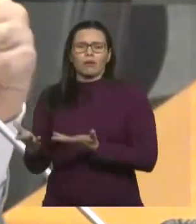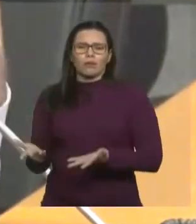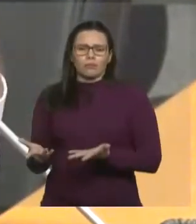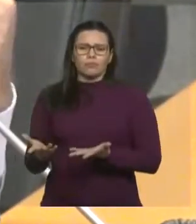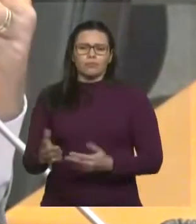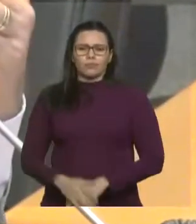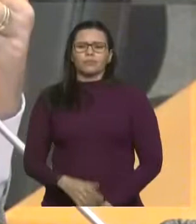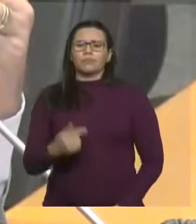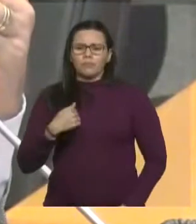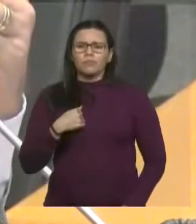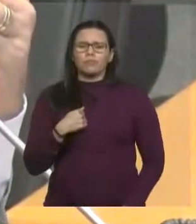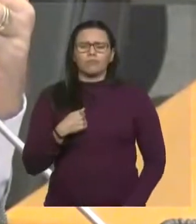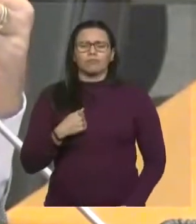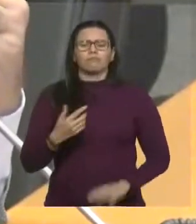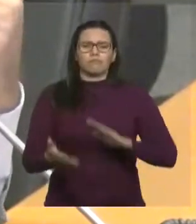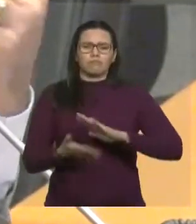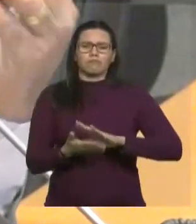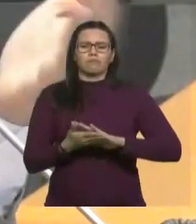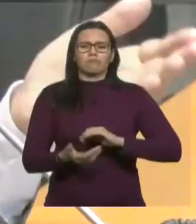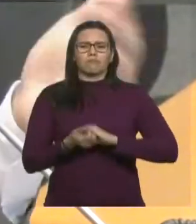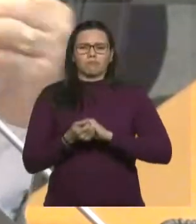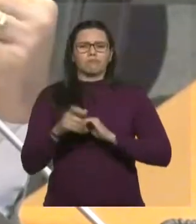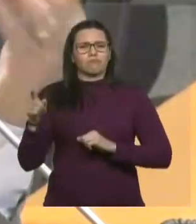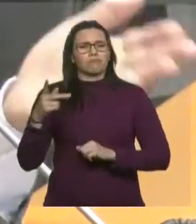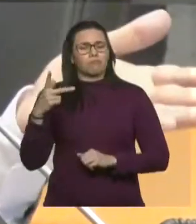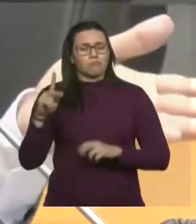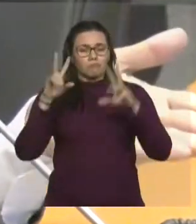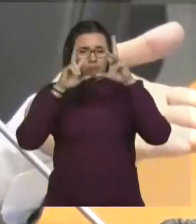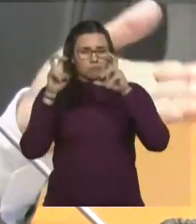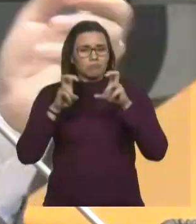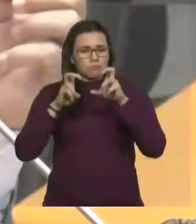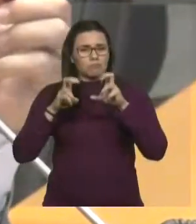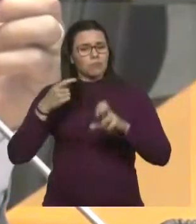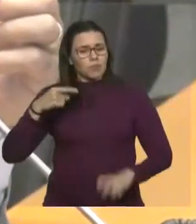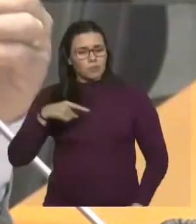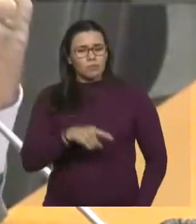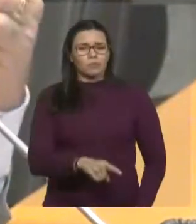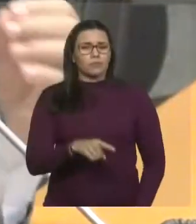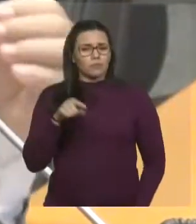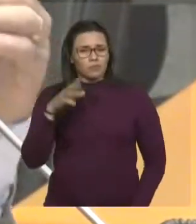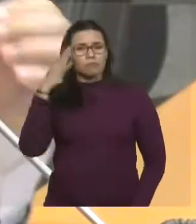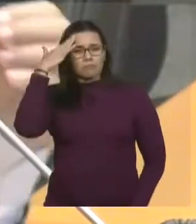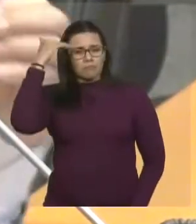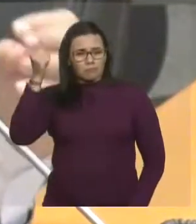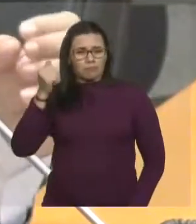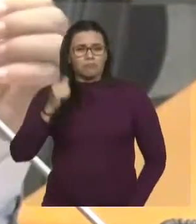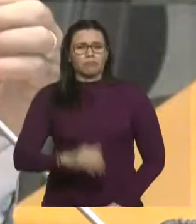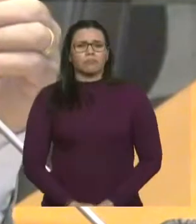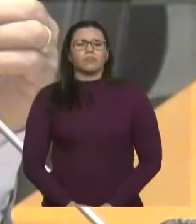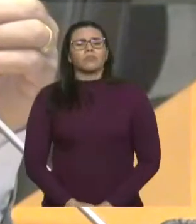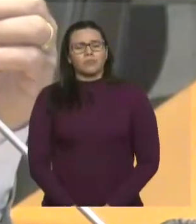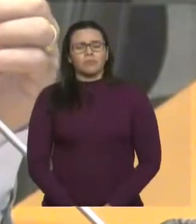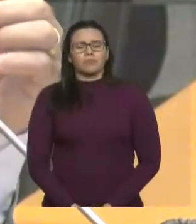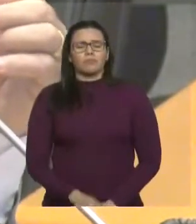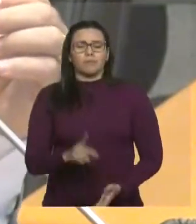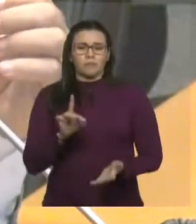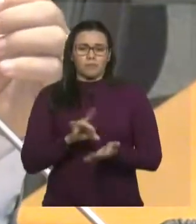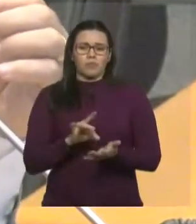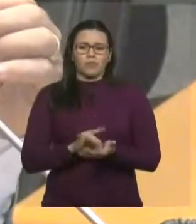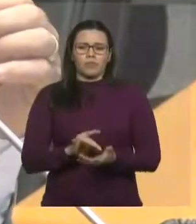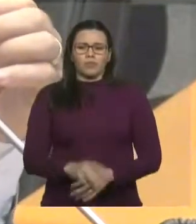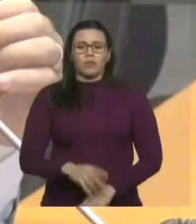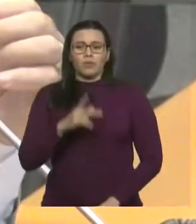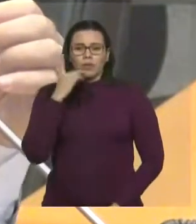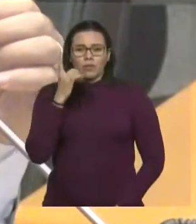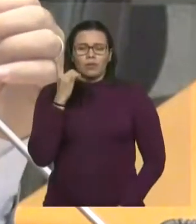pela profundidade que Vossa Excelência trata o tema, que exige realmente profundidade. A deputada Helena,